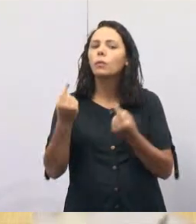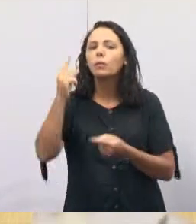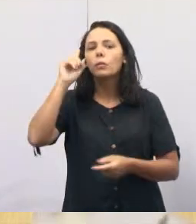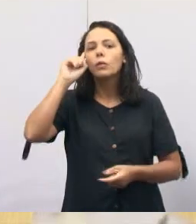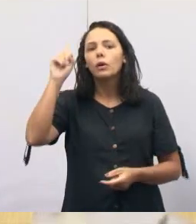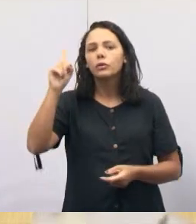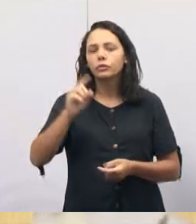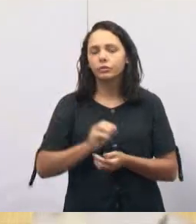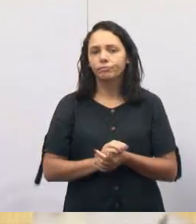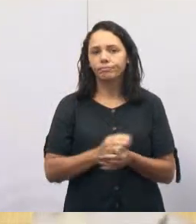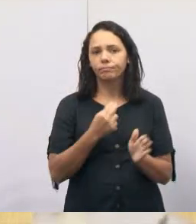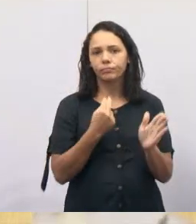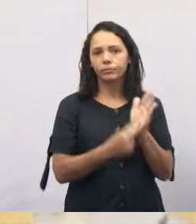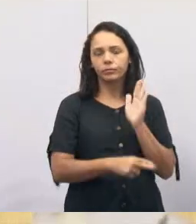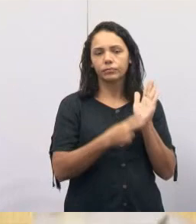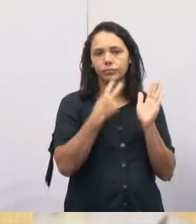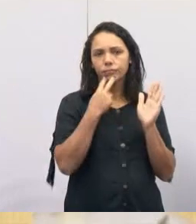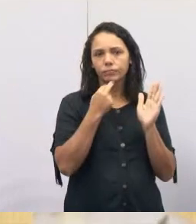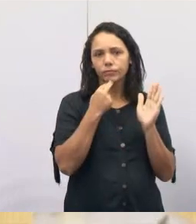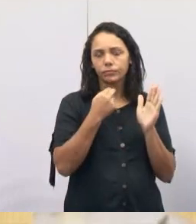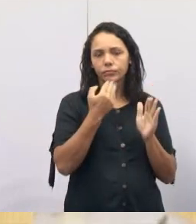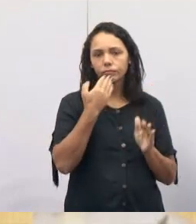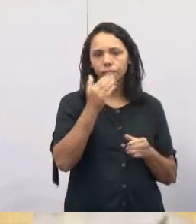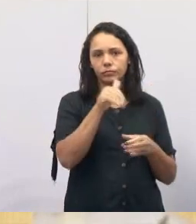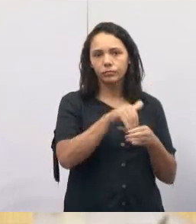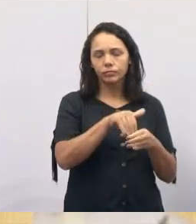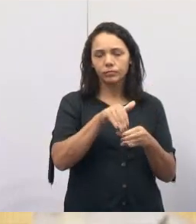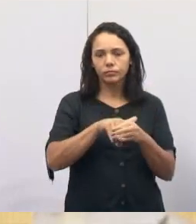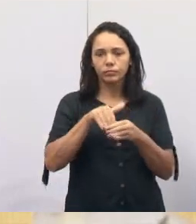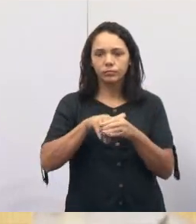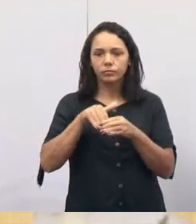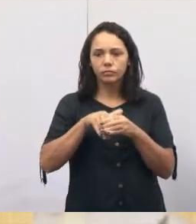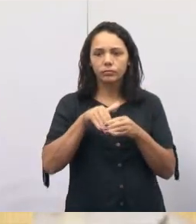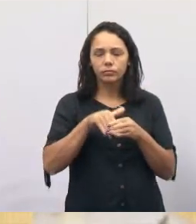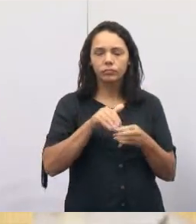vereador Valmir Meia Lua, foi pedido votação.